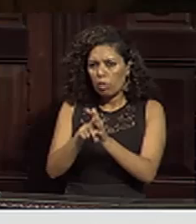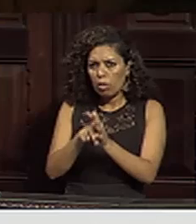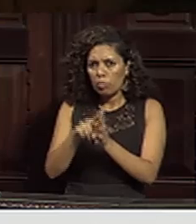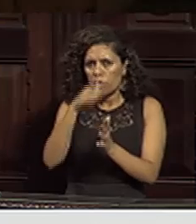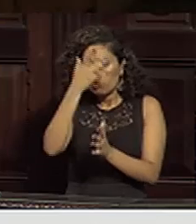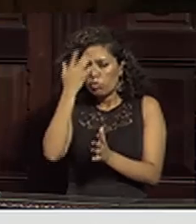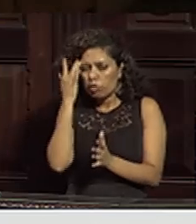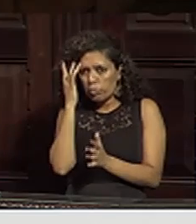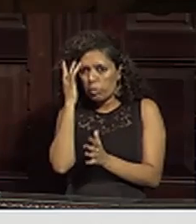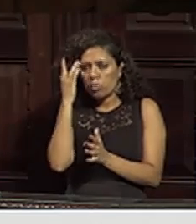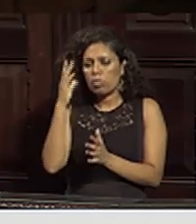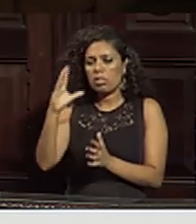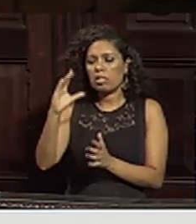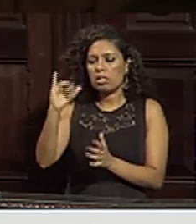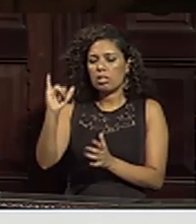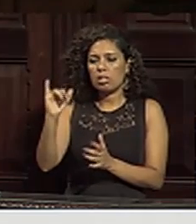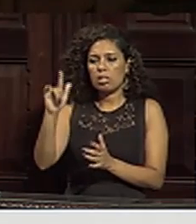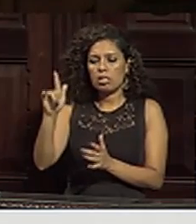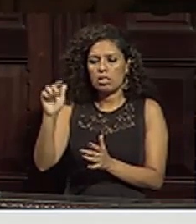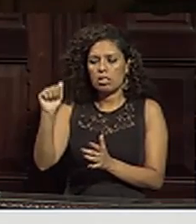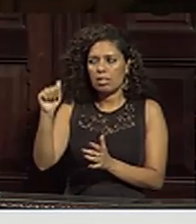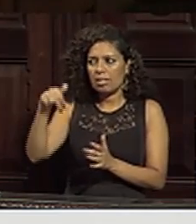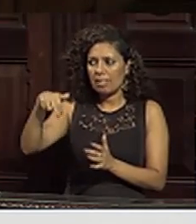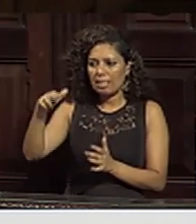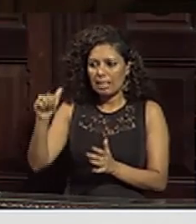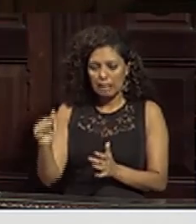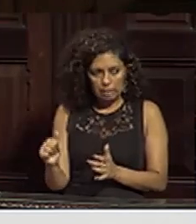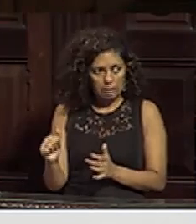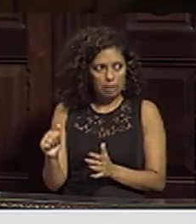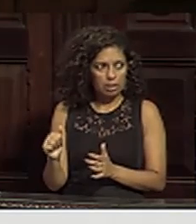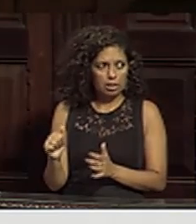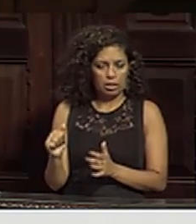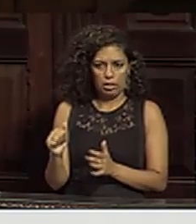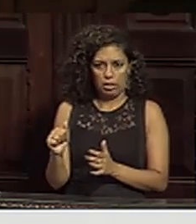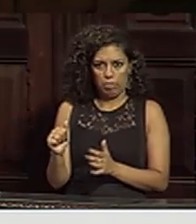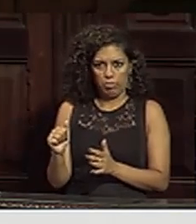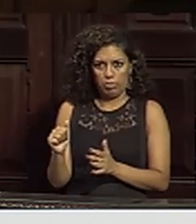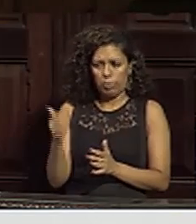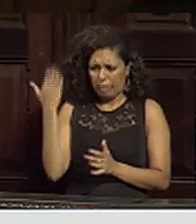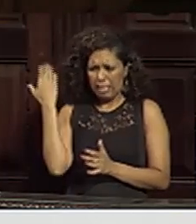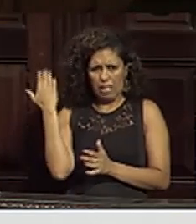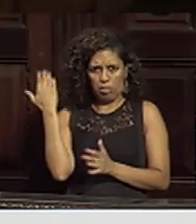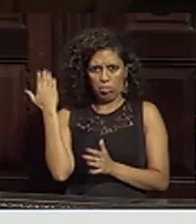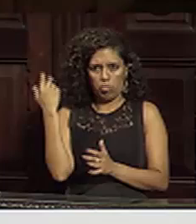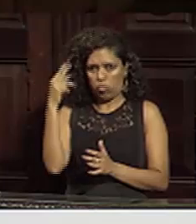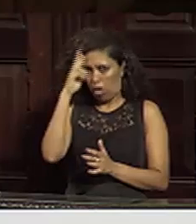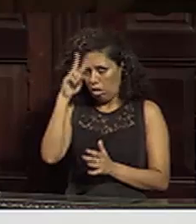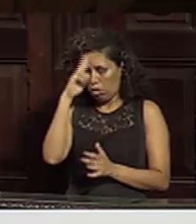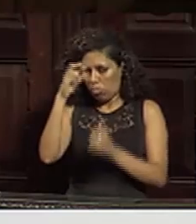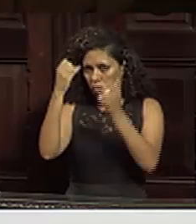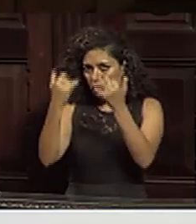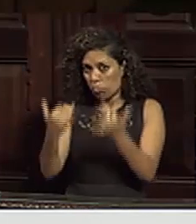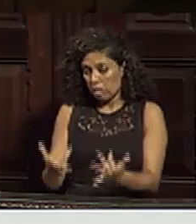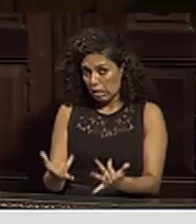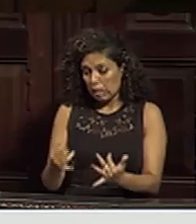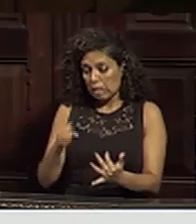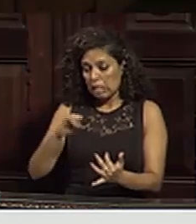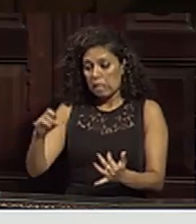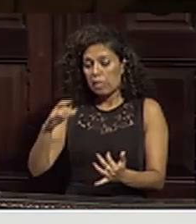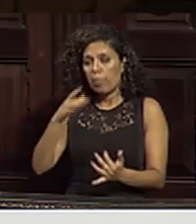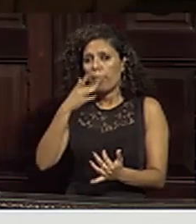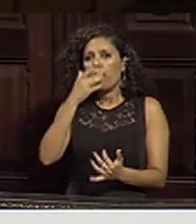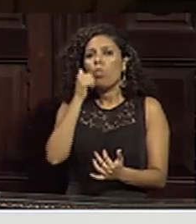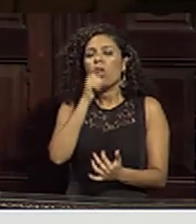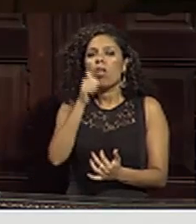Código Penal atentado ao pudor, como ainda existe até hoje, uma